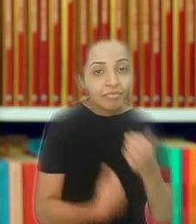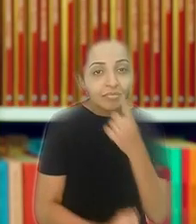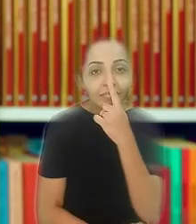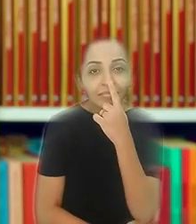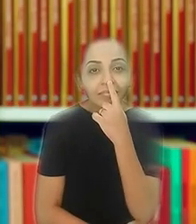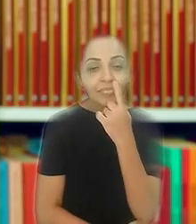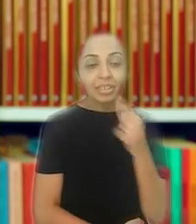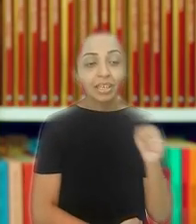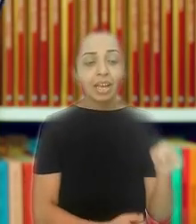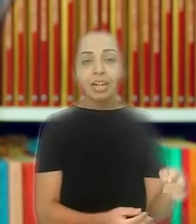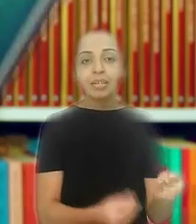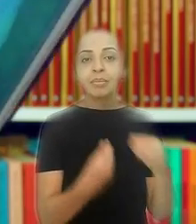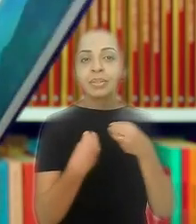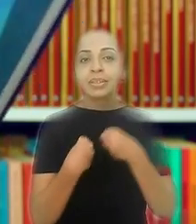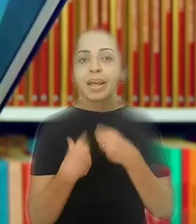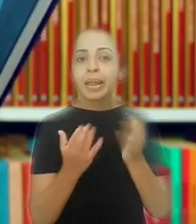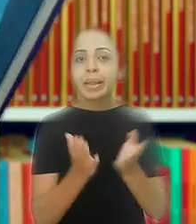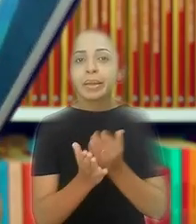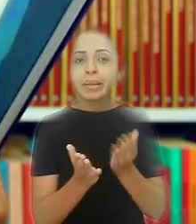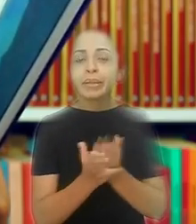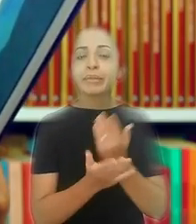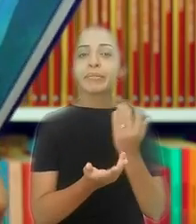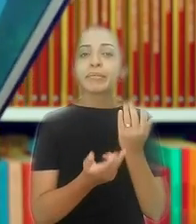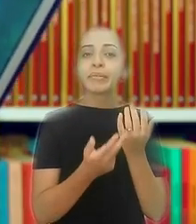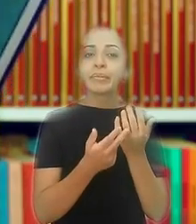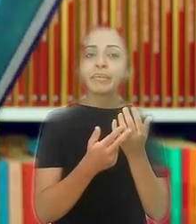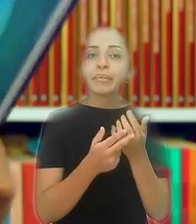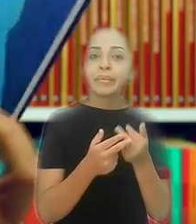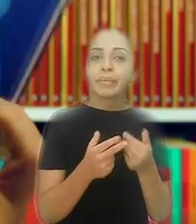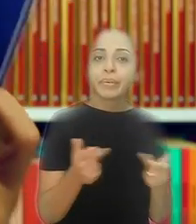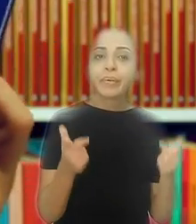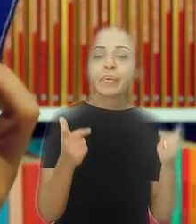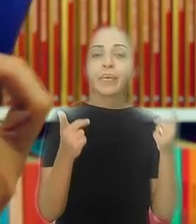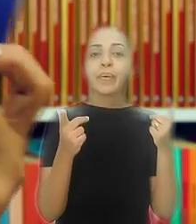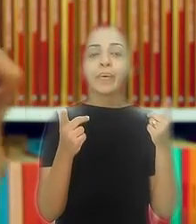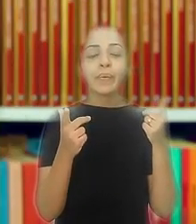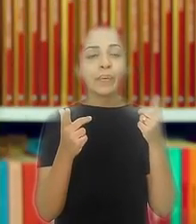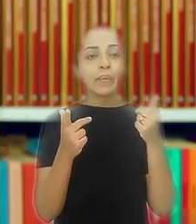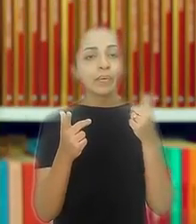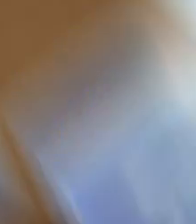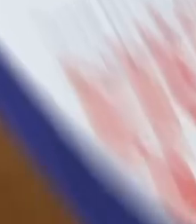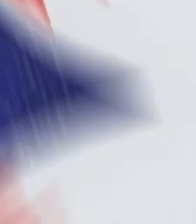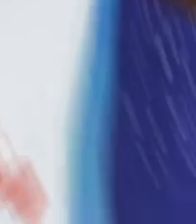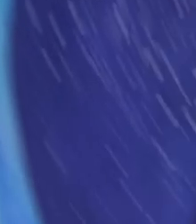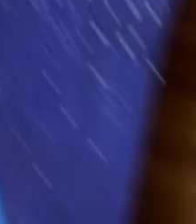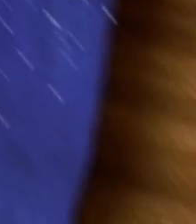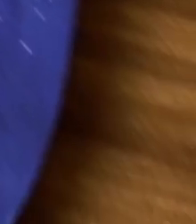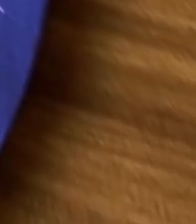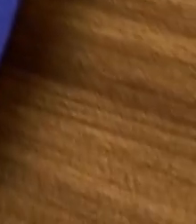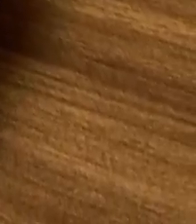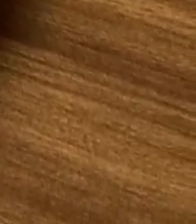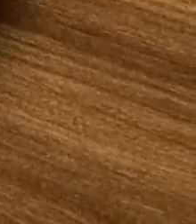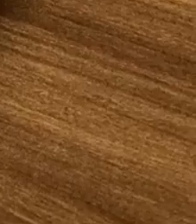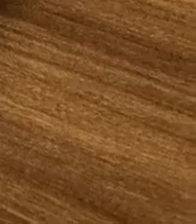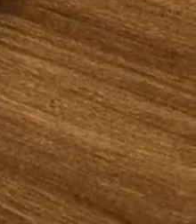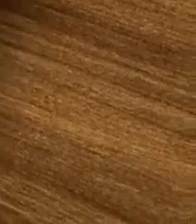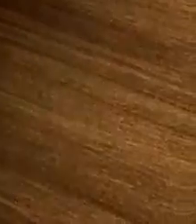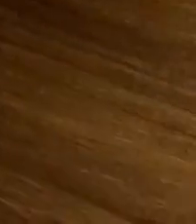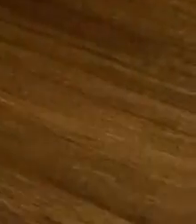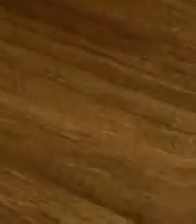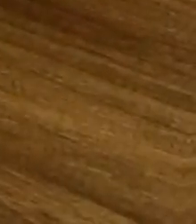ela que ela oferece livros obras e essa história bastante singela vai ganhando o contorno